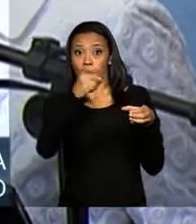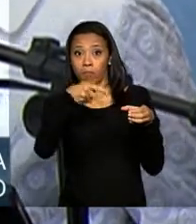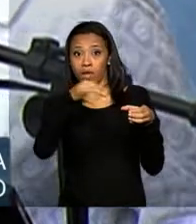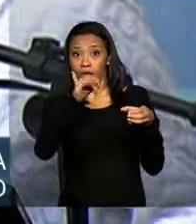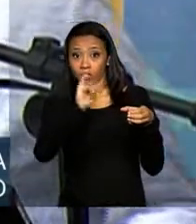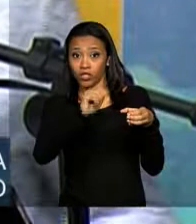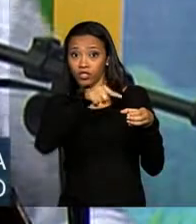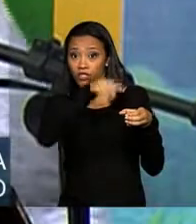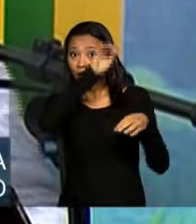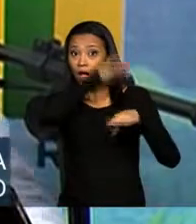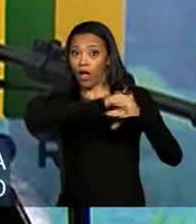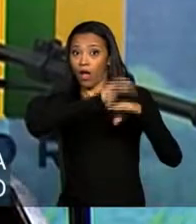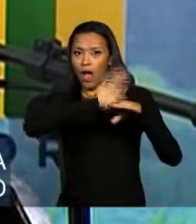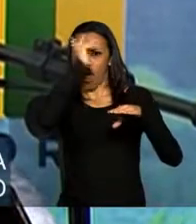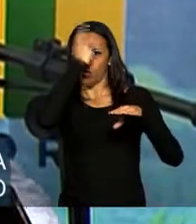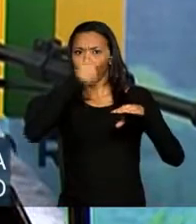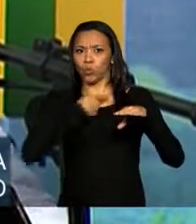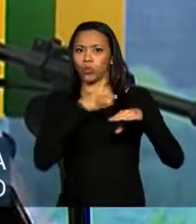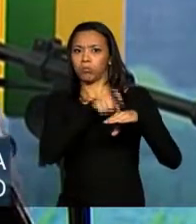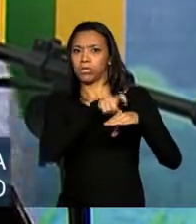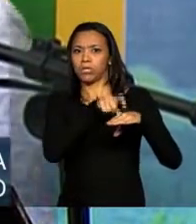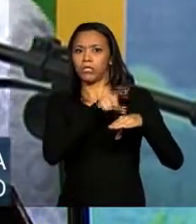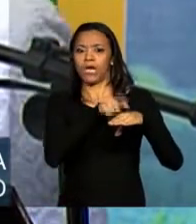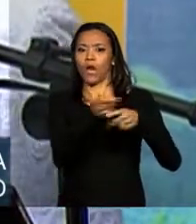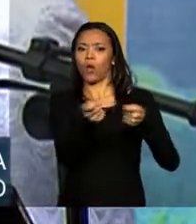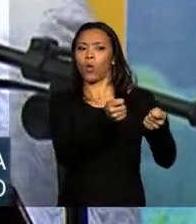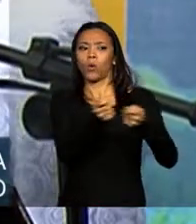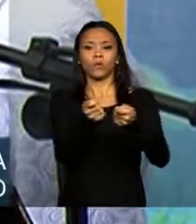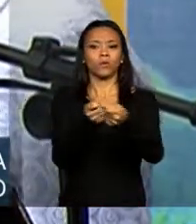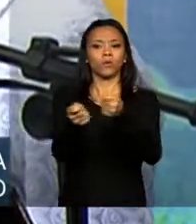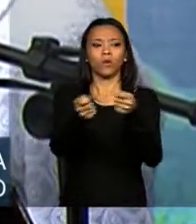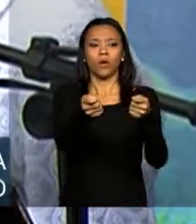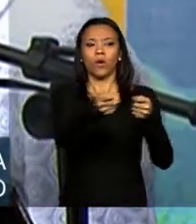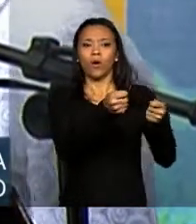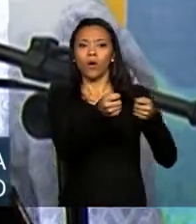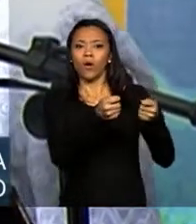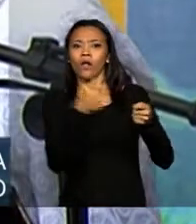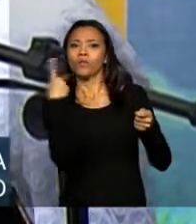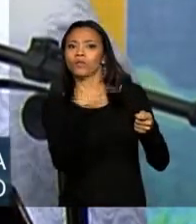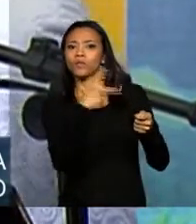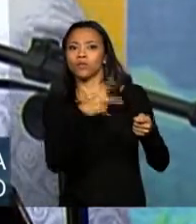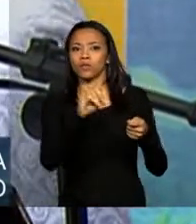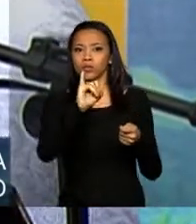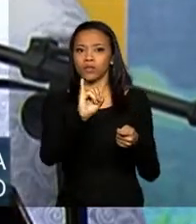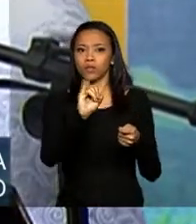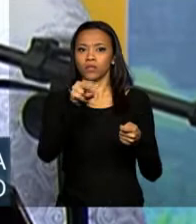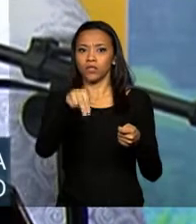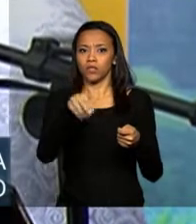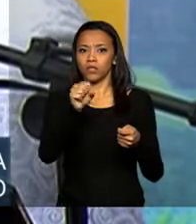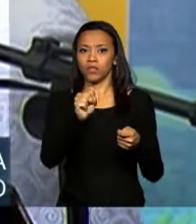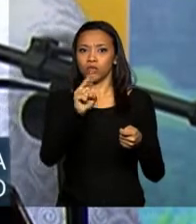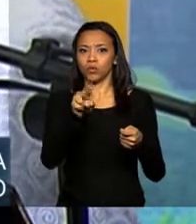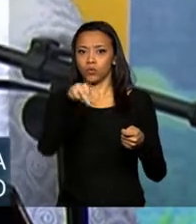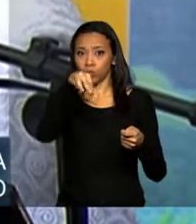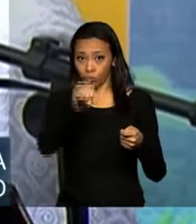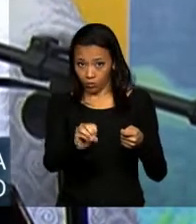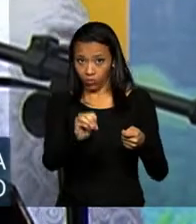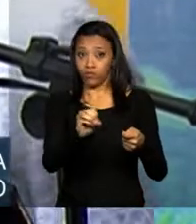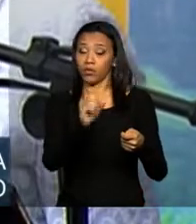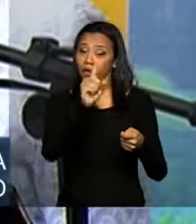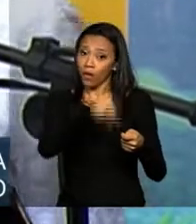auto-sustentável ela controla o seu principal insumo que é a semente